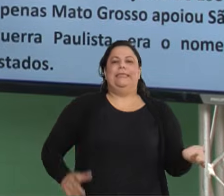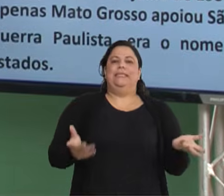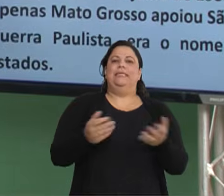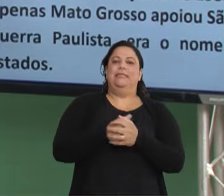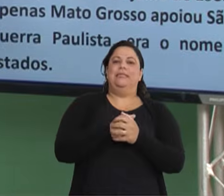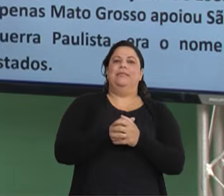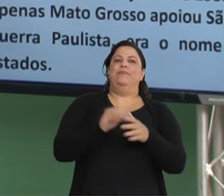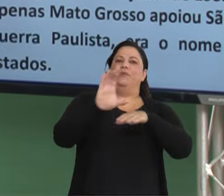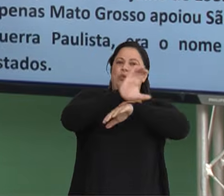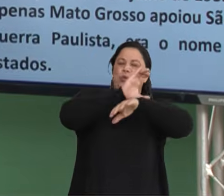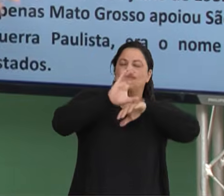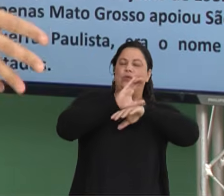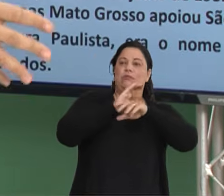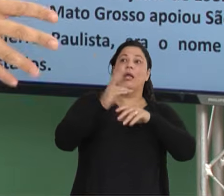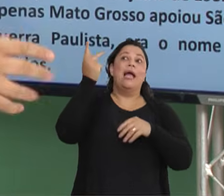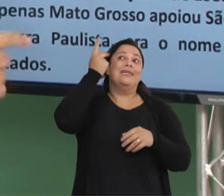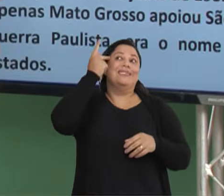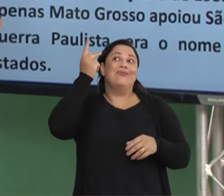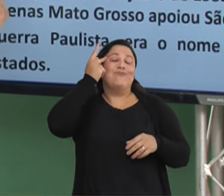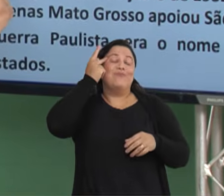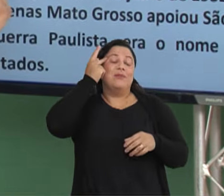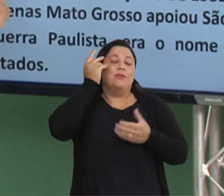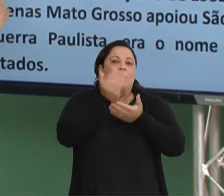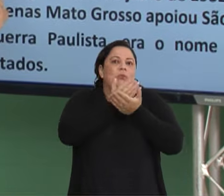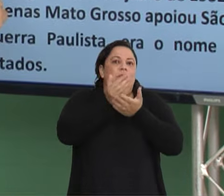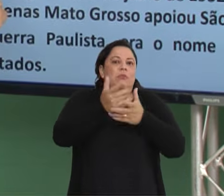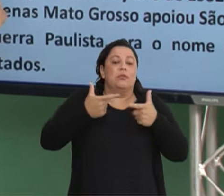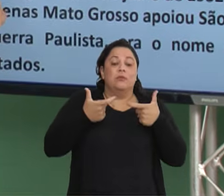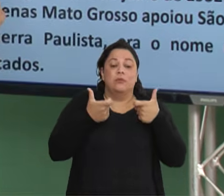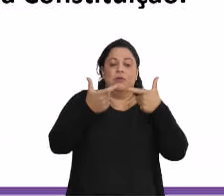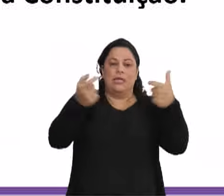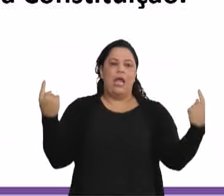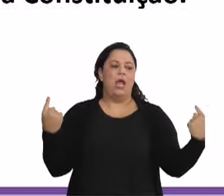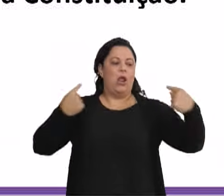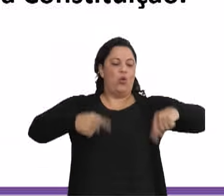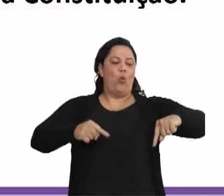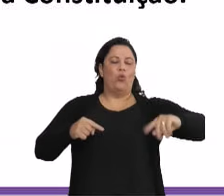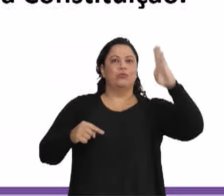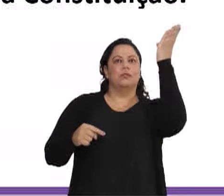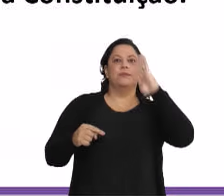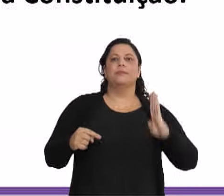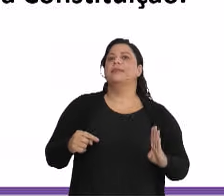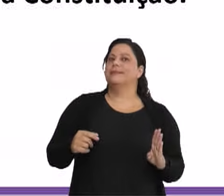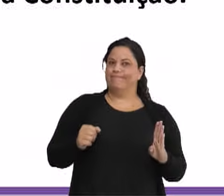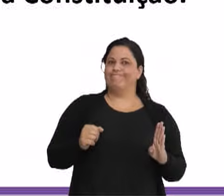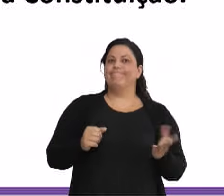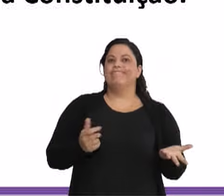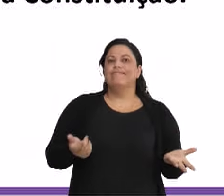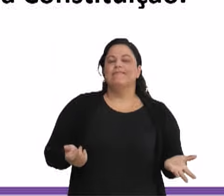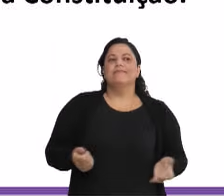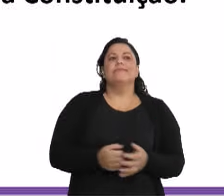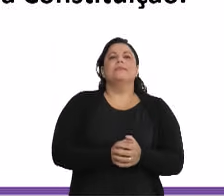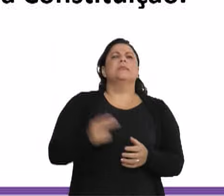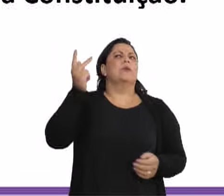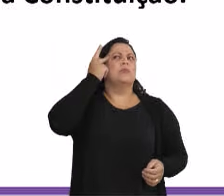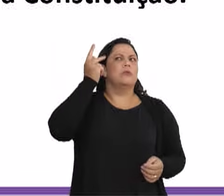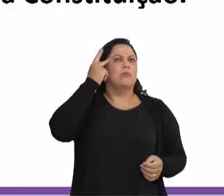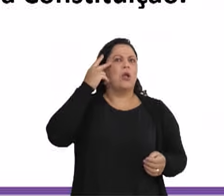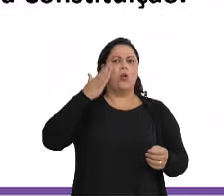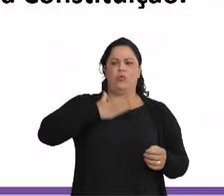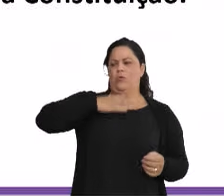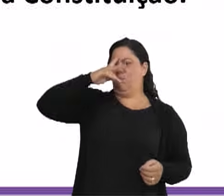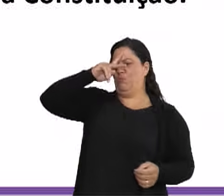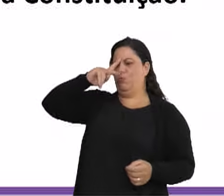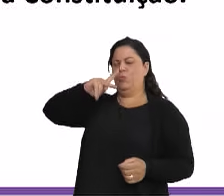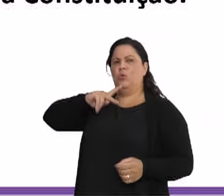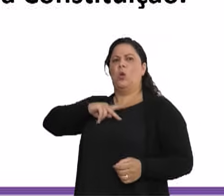Paulo em guerra contra o Brasil. E aqui, ó, São Paulo justificava que lutava pelo direito do